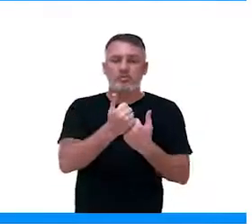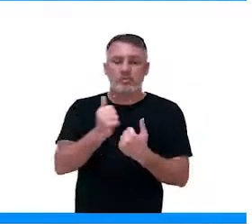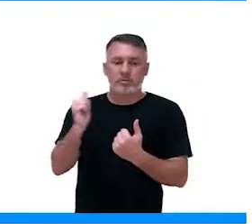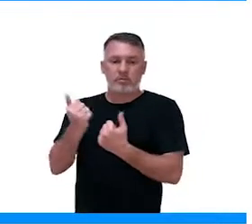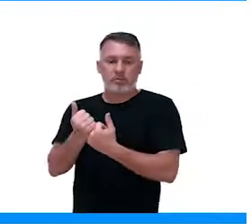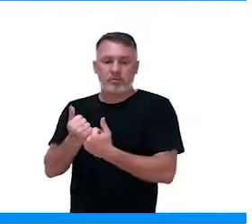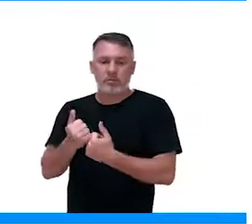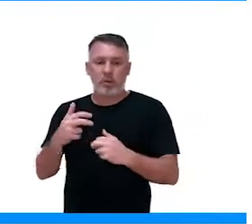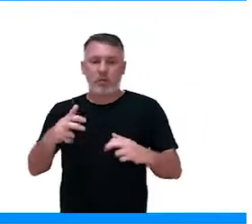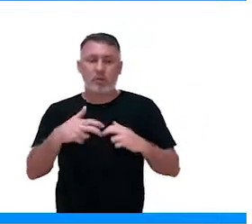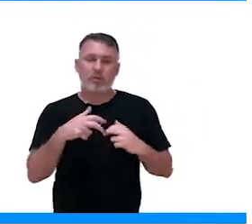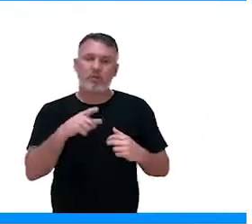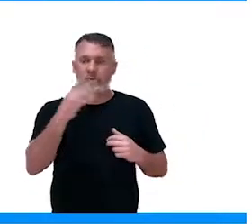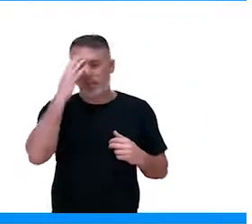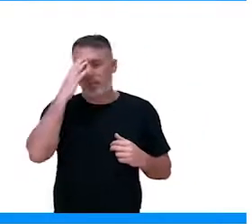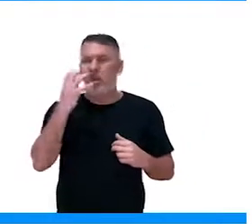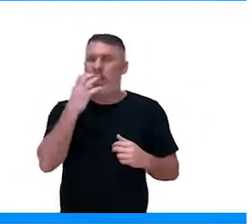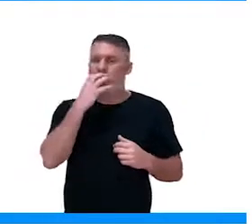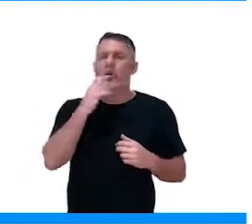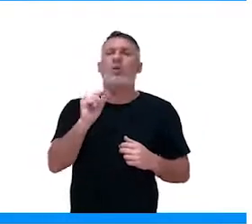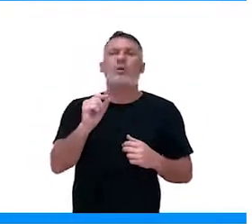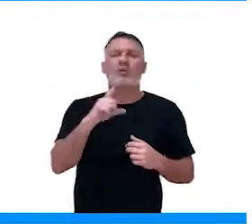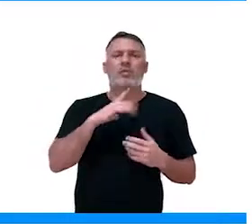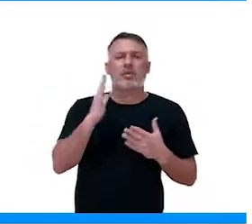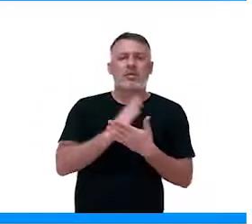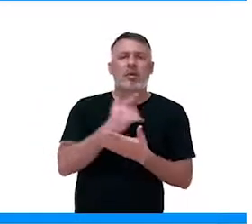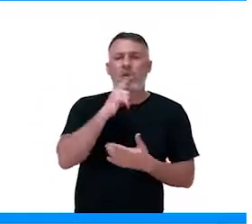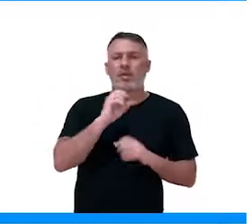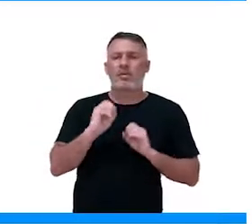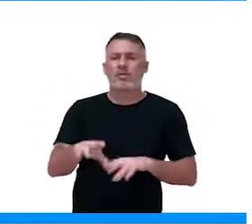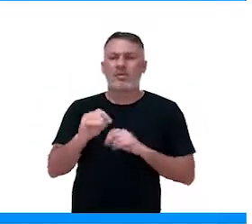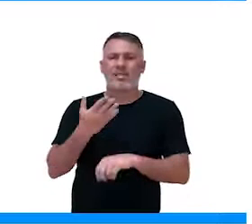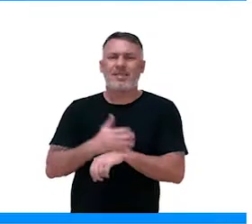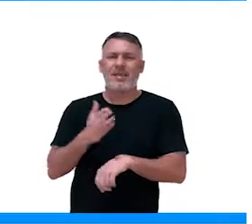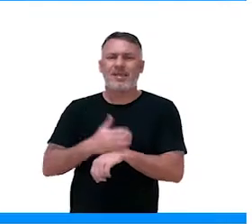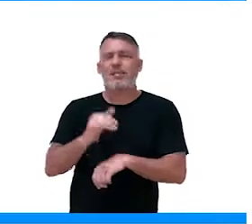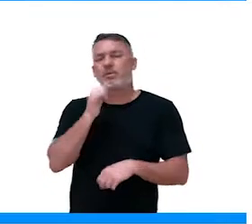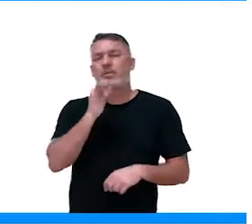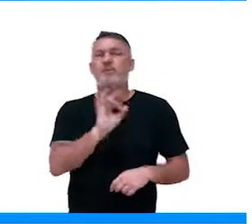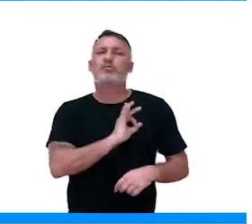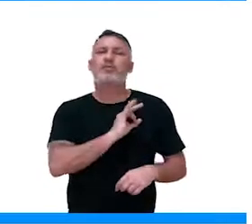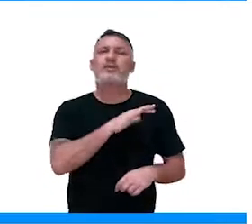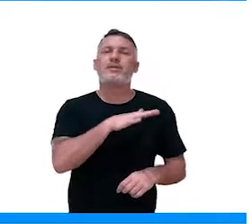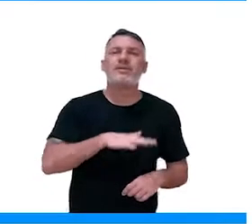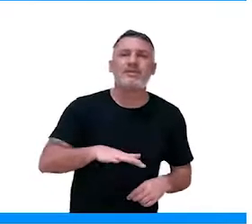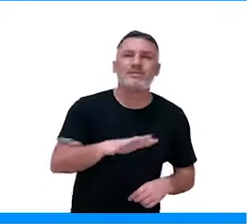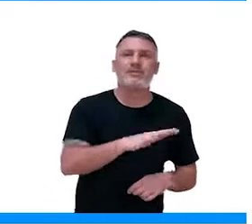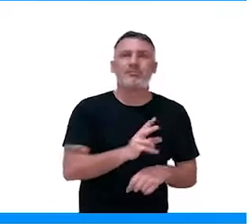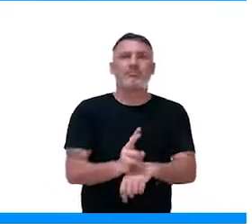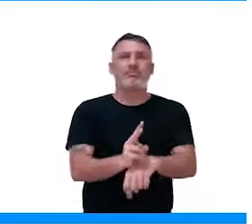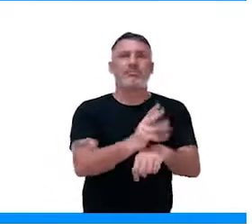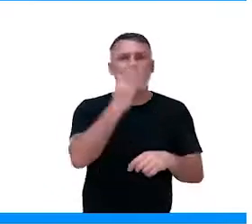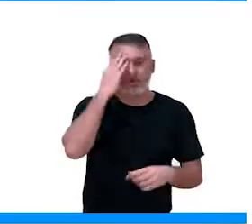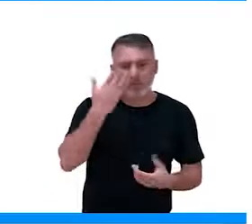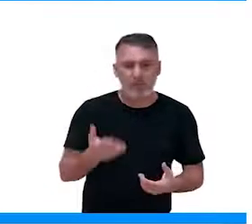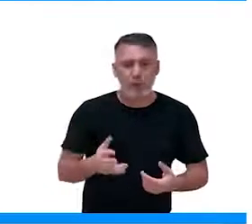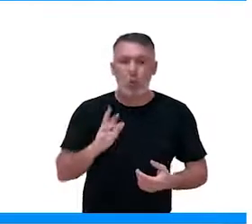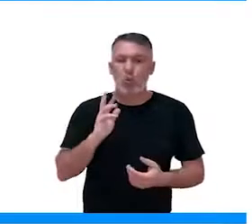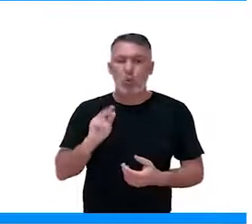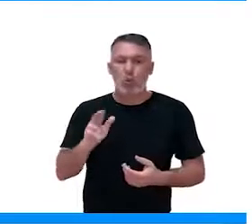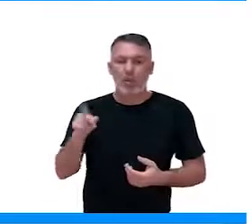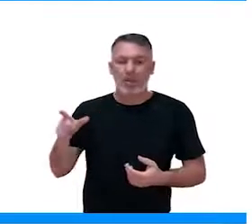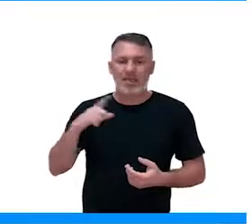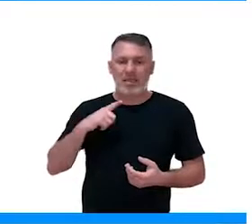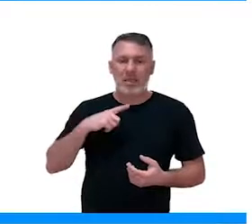tipo do léxico. É tanto que muitos são treinados, né, para ambientes aí de investigação criminal. Não, mas isso não quer dizer que